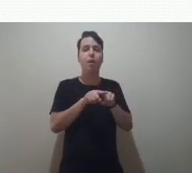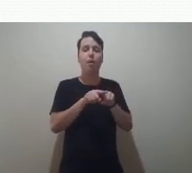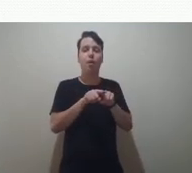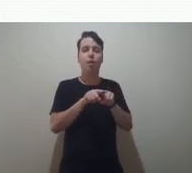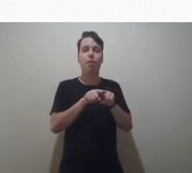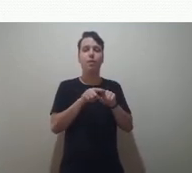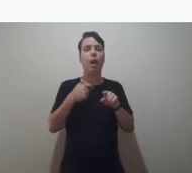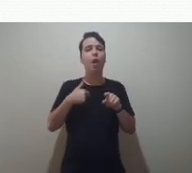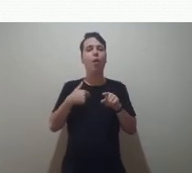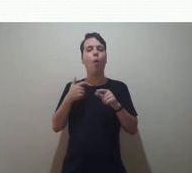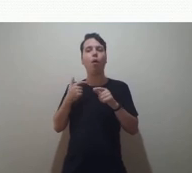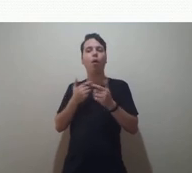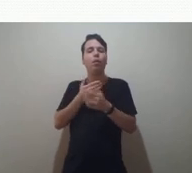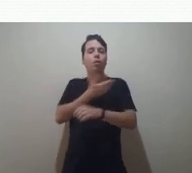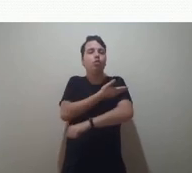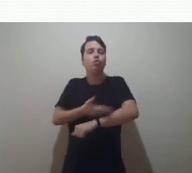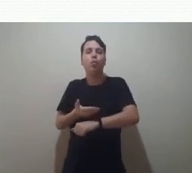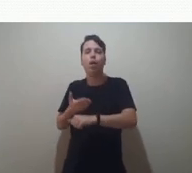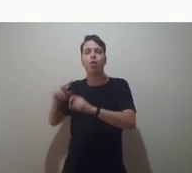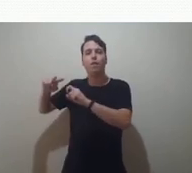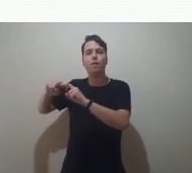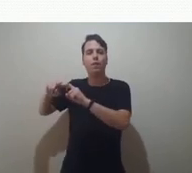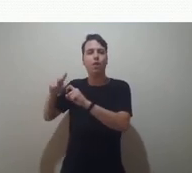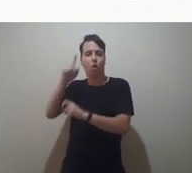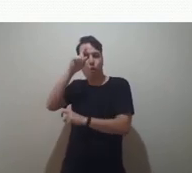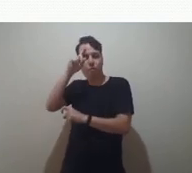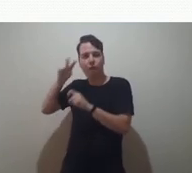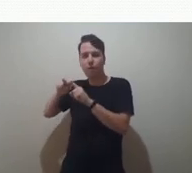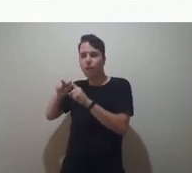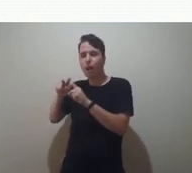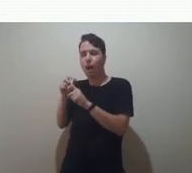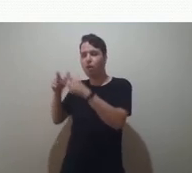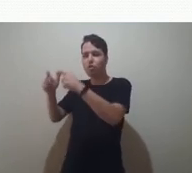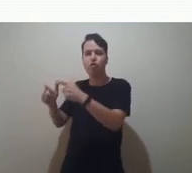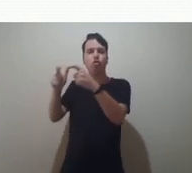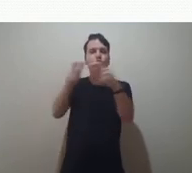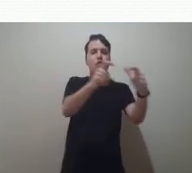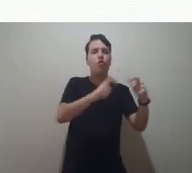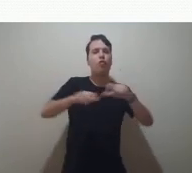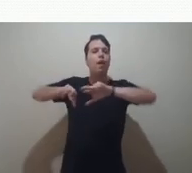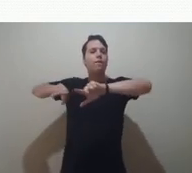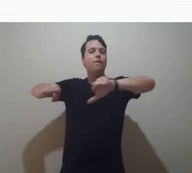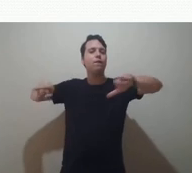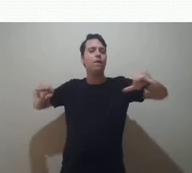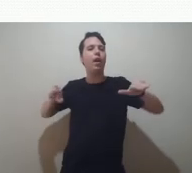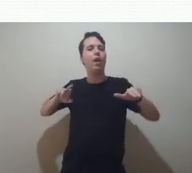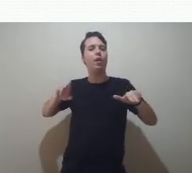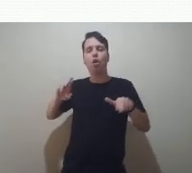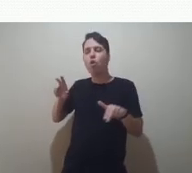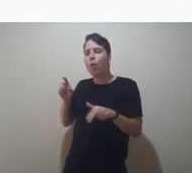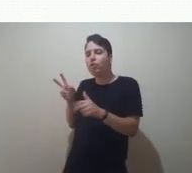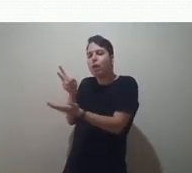ele pode frequentar mais de um hospital para não levantar suspeita, né? Então, se ele vai muito no